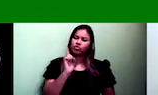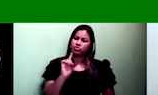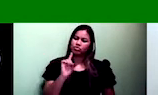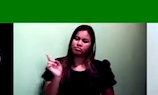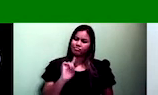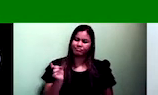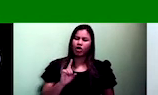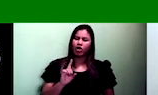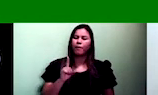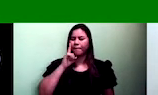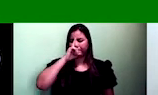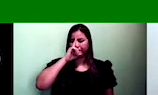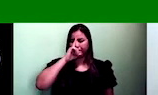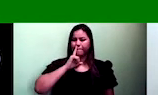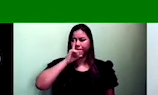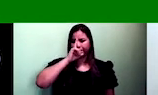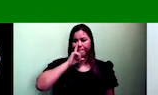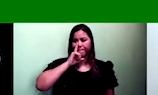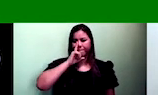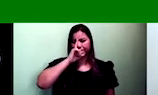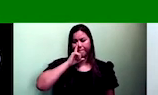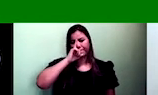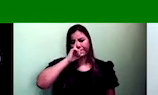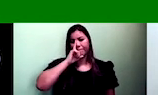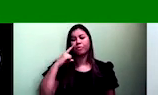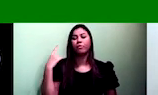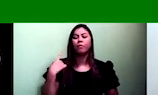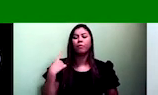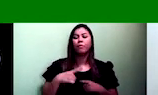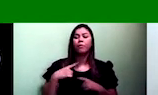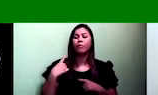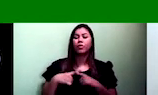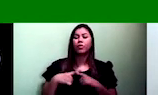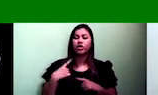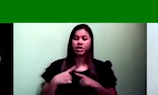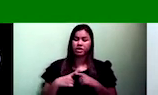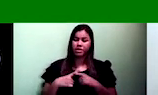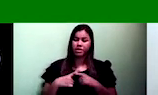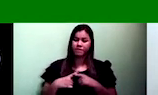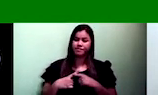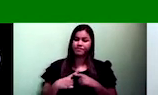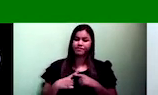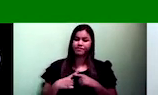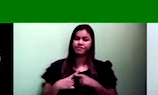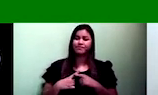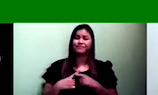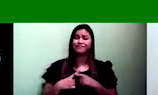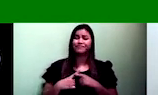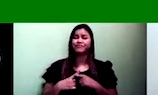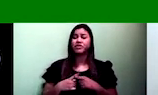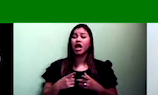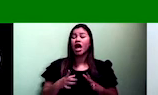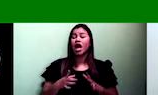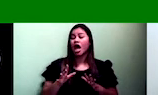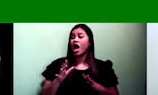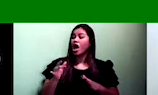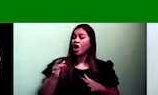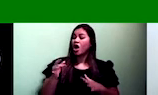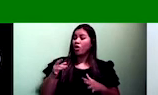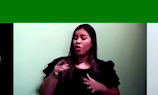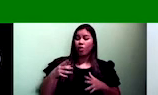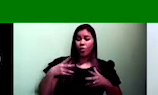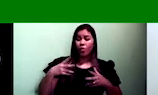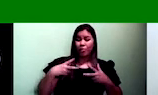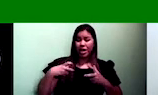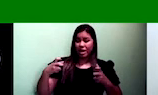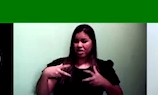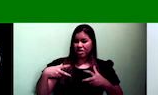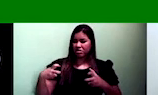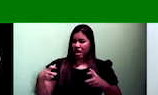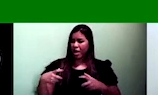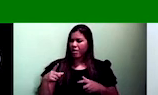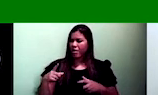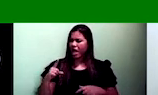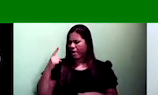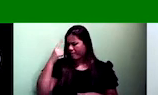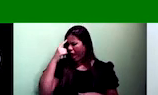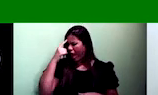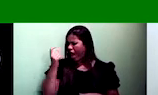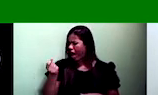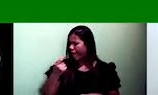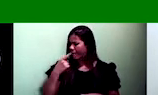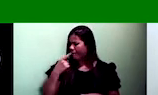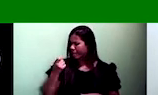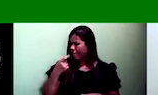muito perigoso, porque vai mascarar alguns sintomas e a pessoa pode achar